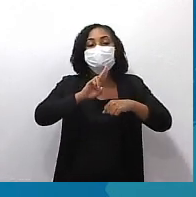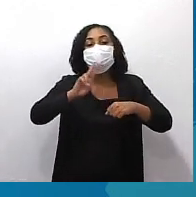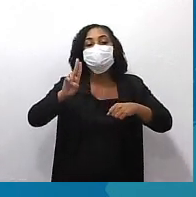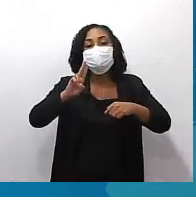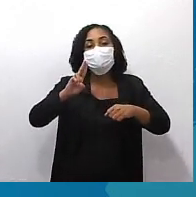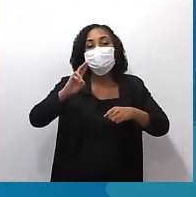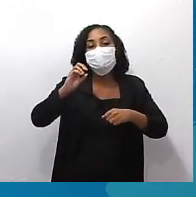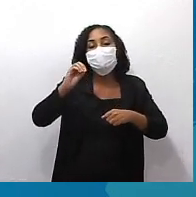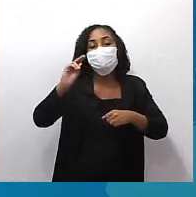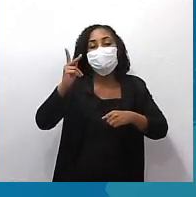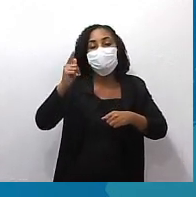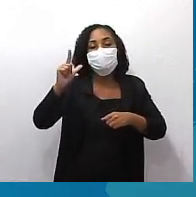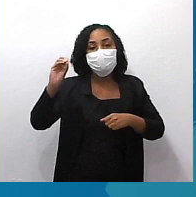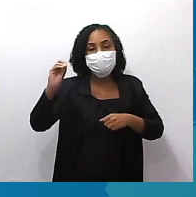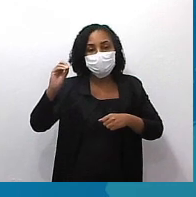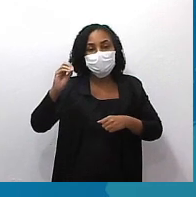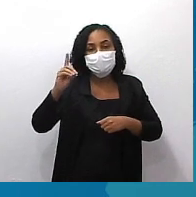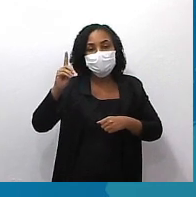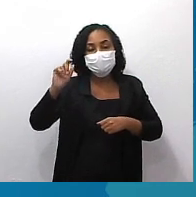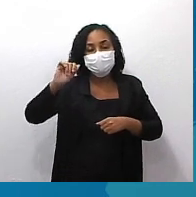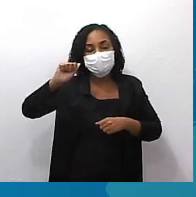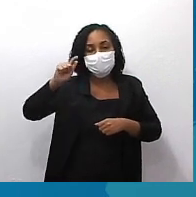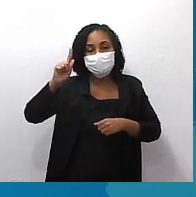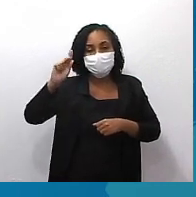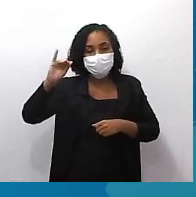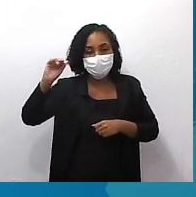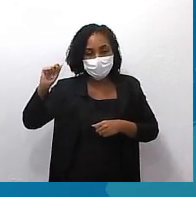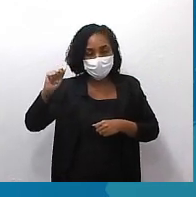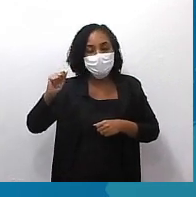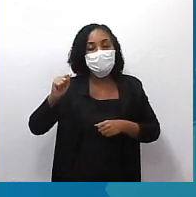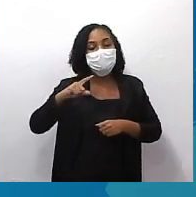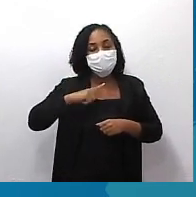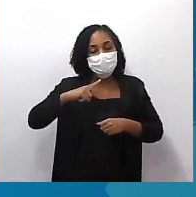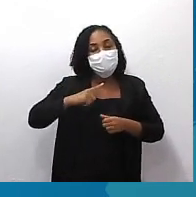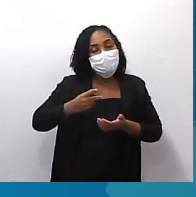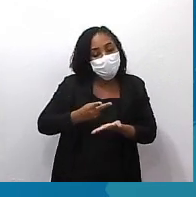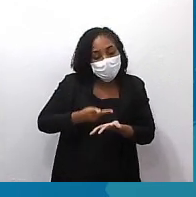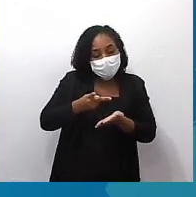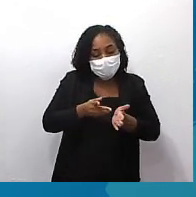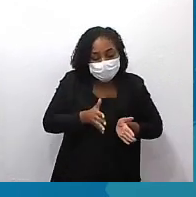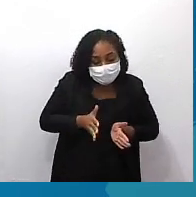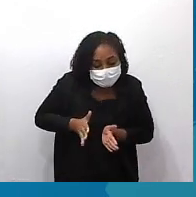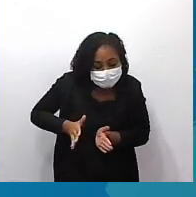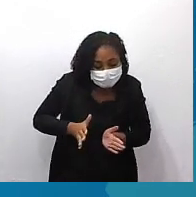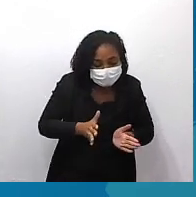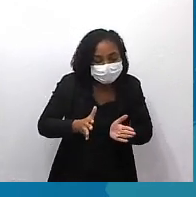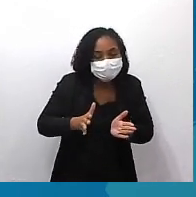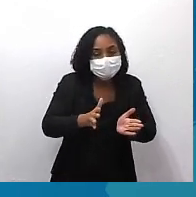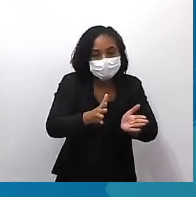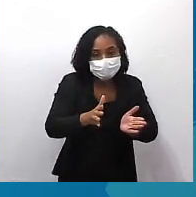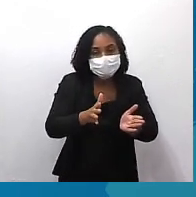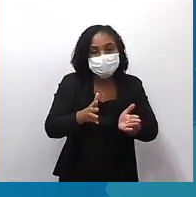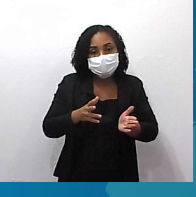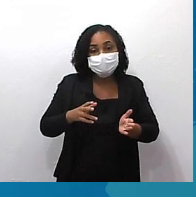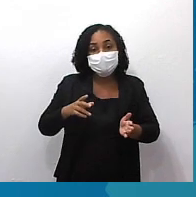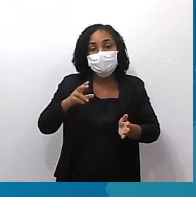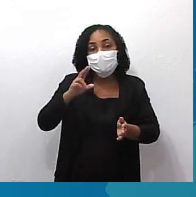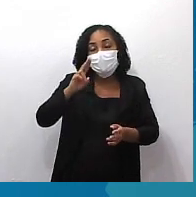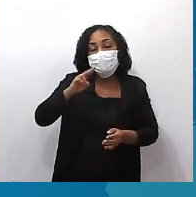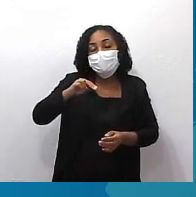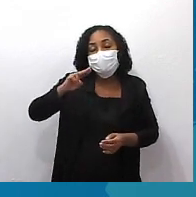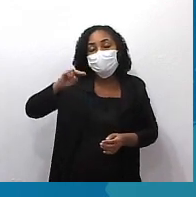olho d'água, dando origem também a nascentes de rio. Esses, em gerais, são rios intermitentes, são aqueles rios